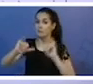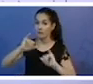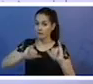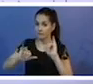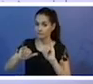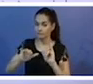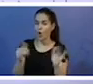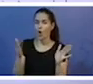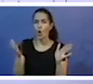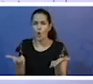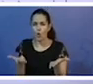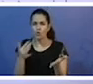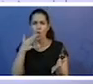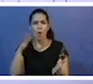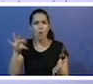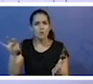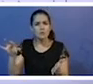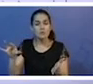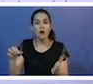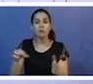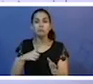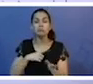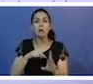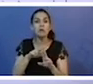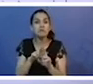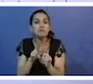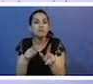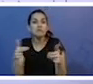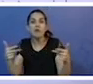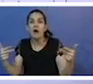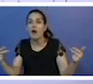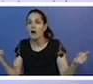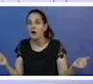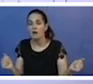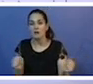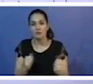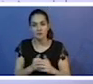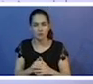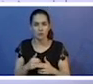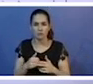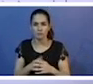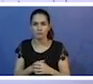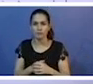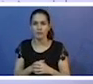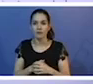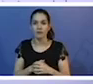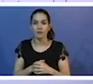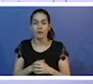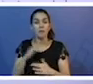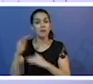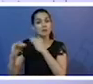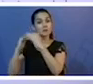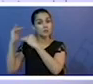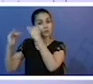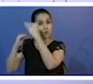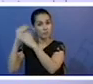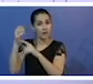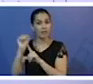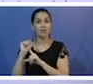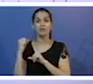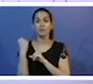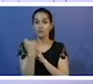Atualmente, o sal ele apresenta as mais diversas aplicações fundamentais para o desenvolvimento da